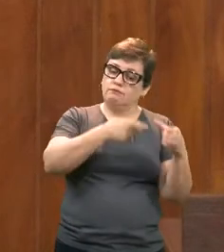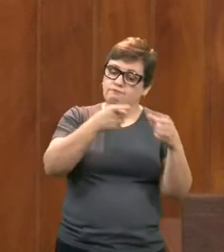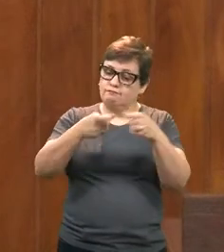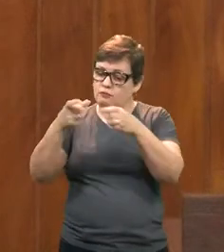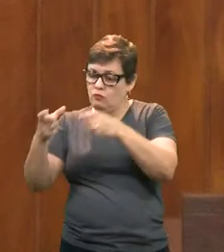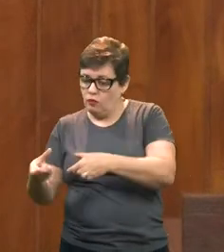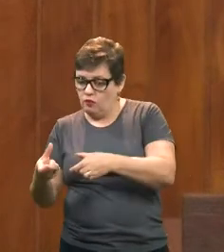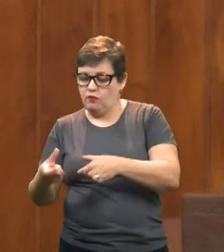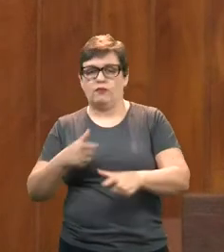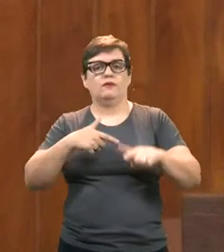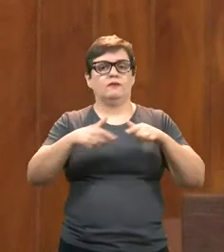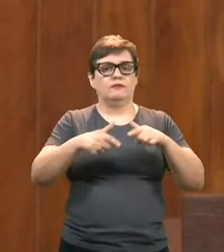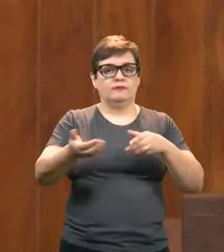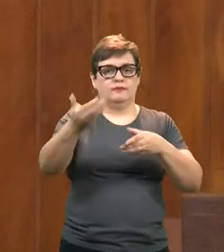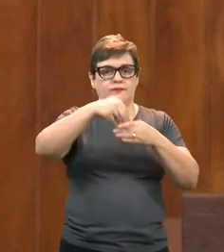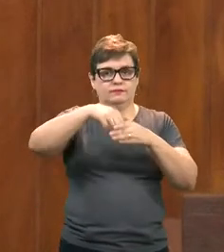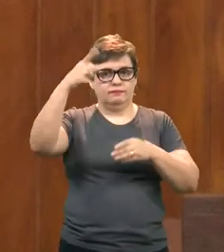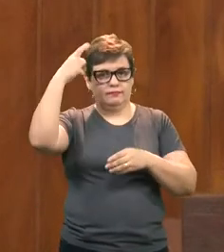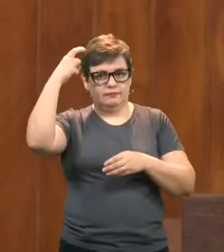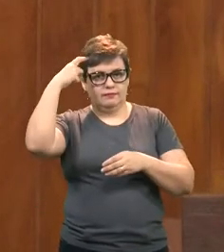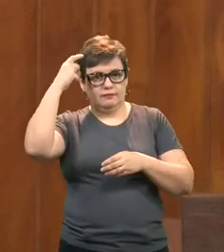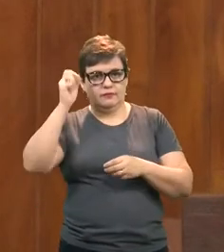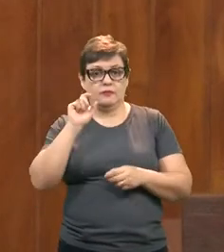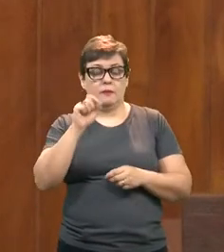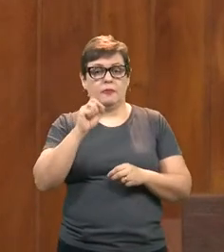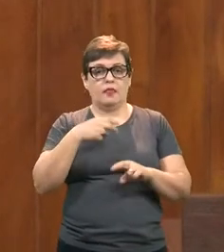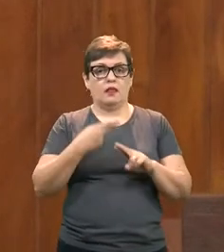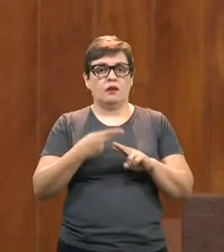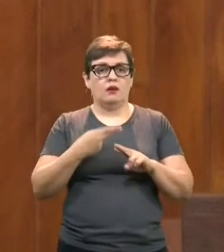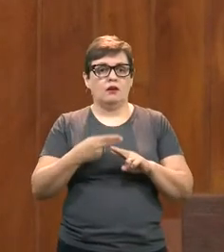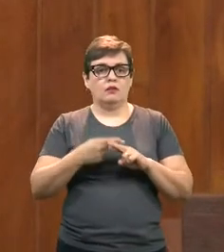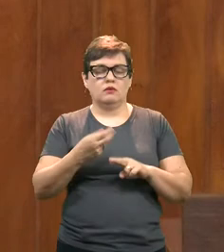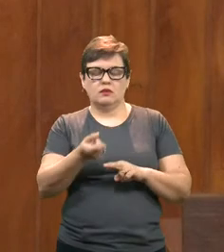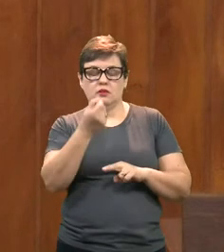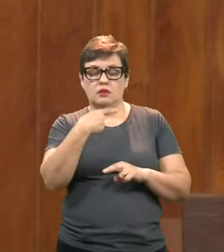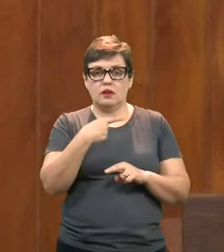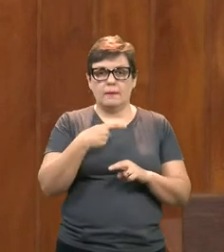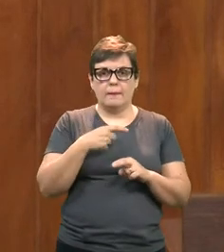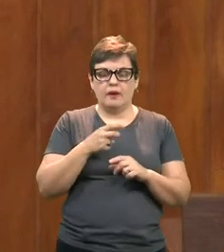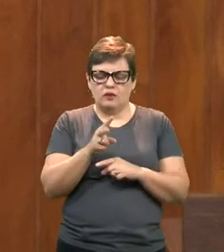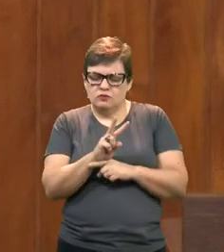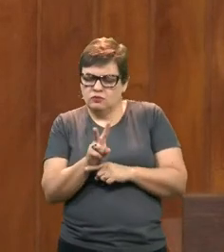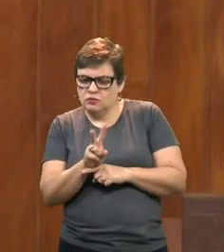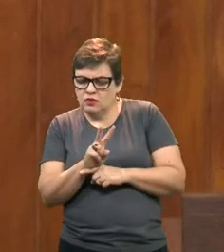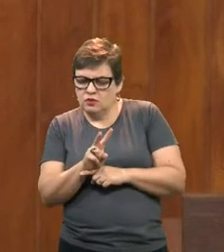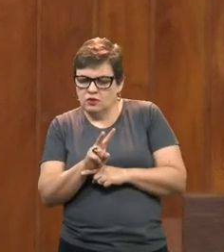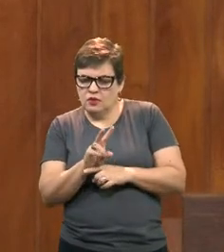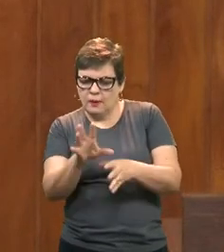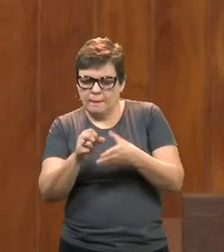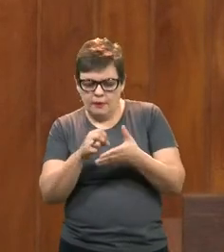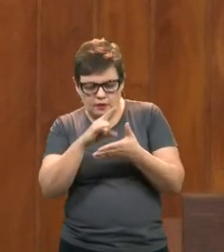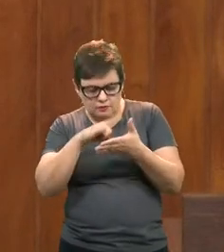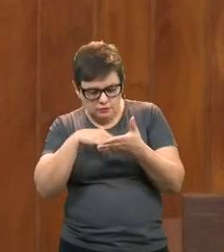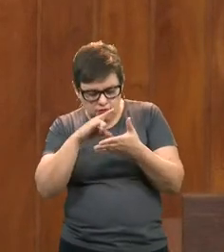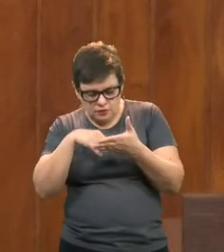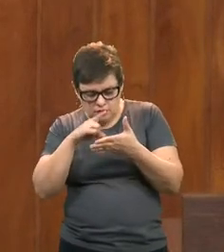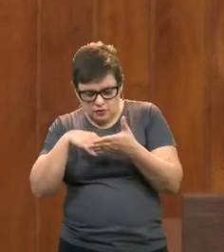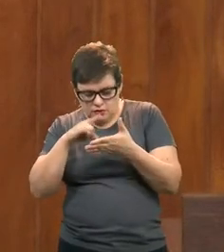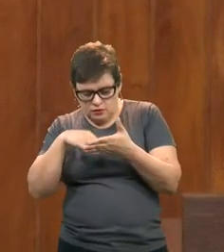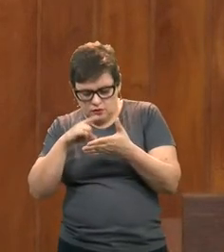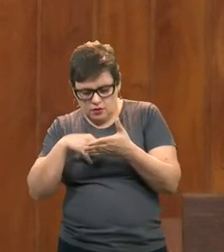Eu quero que quem faz uso de medicação controlada, pegue a bula e procure o mecanismo de